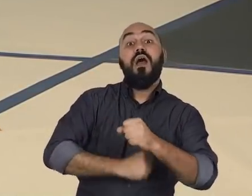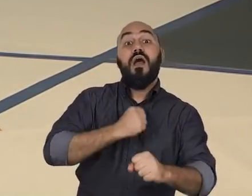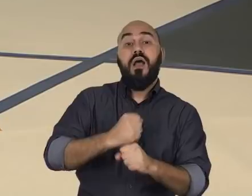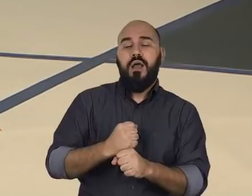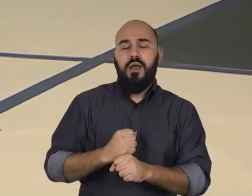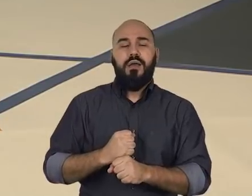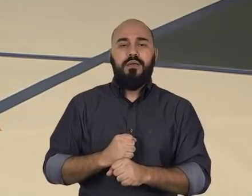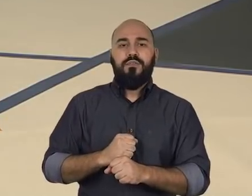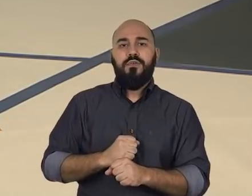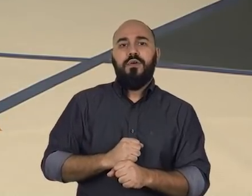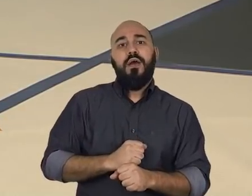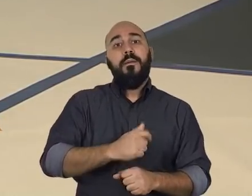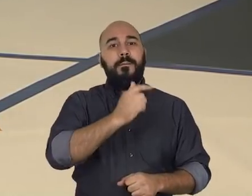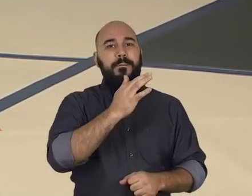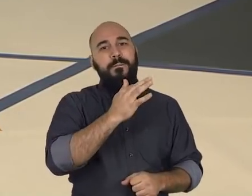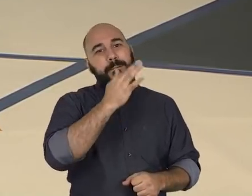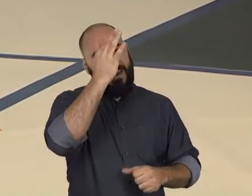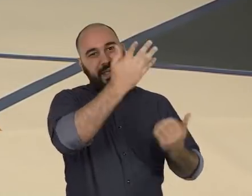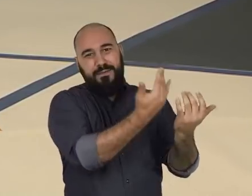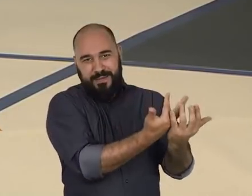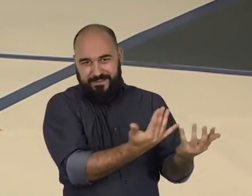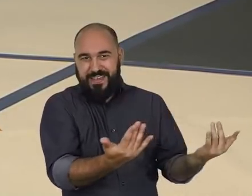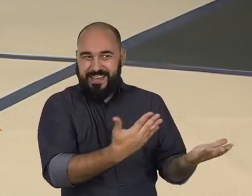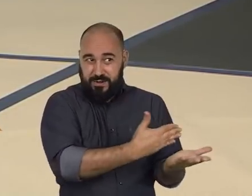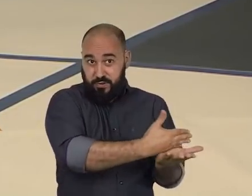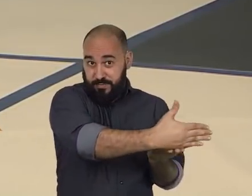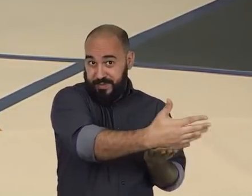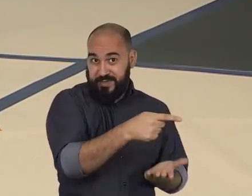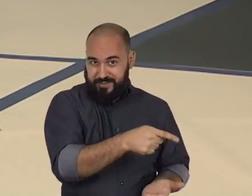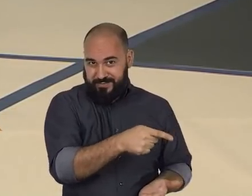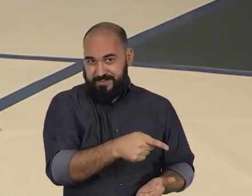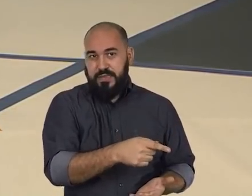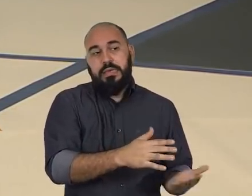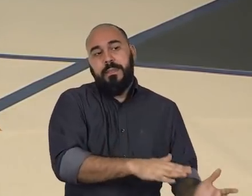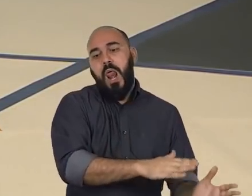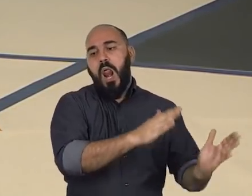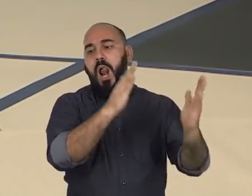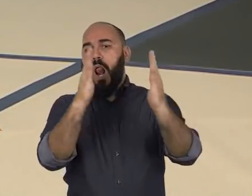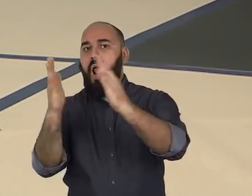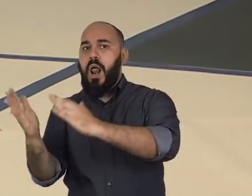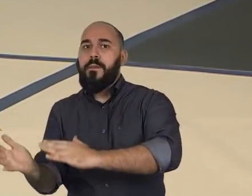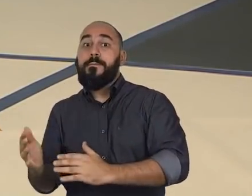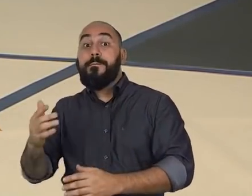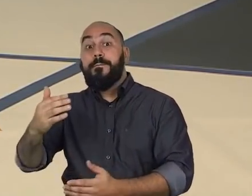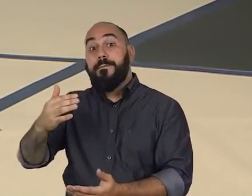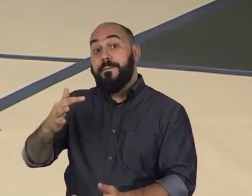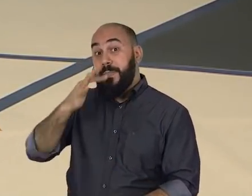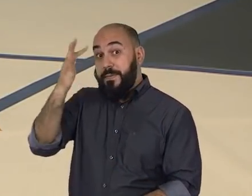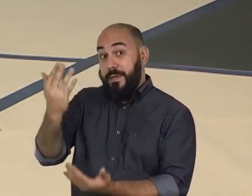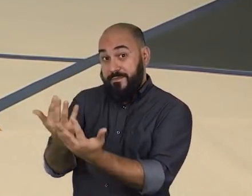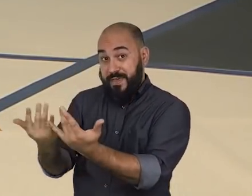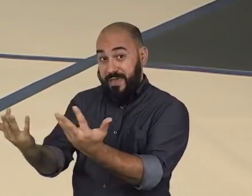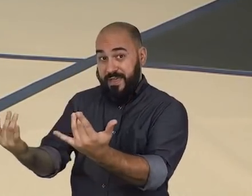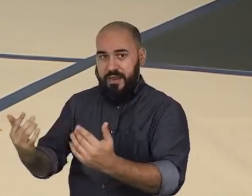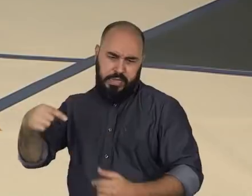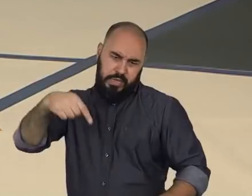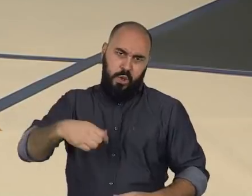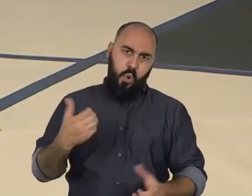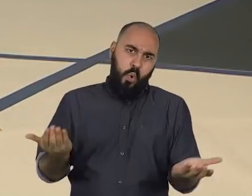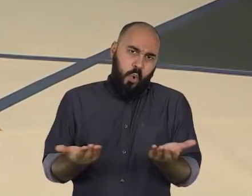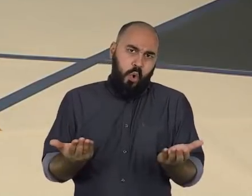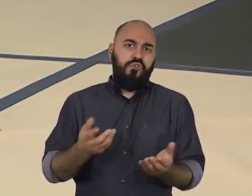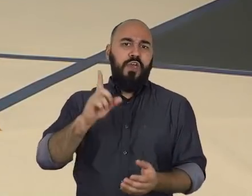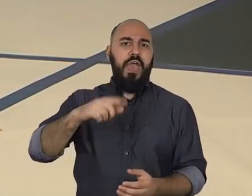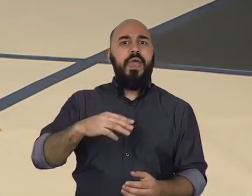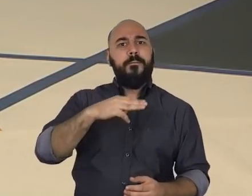assim, na primavera. Lembrando que a primavera no hemisfério norte seria entre os meses de março e abril. É ali que começava um